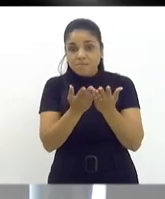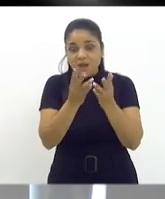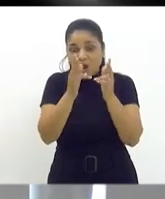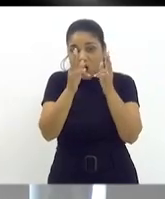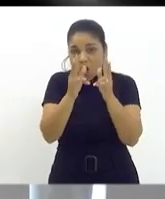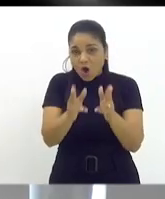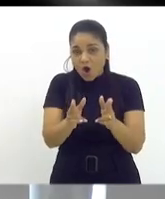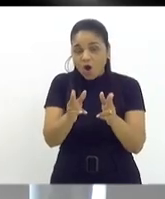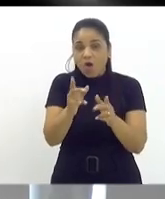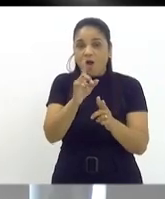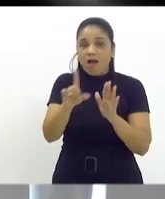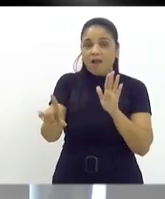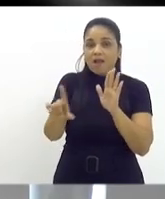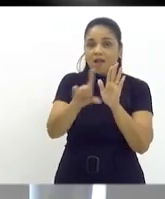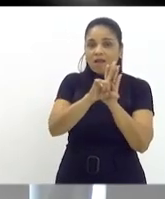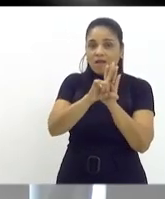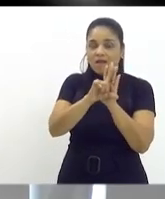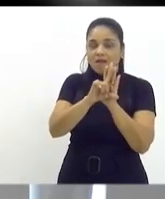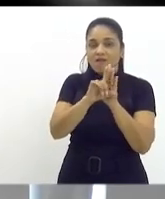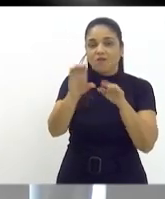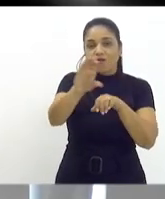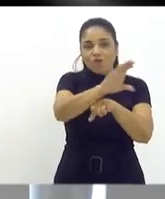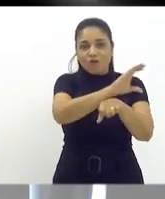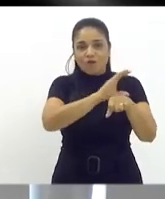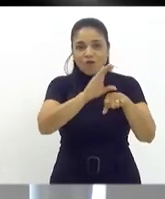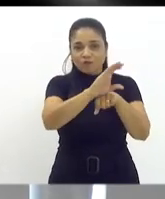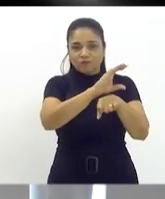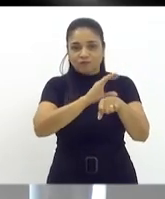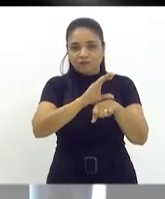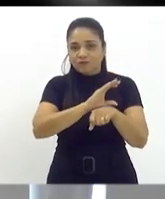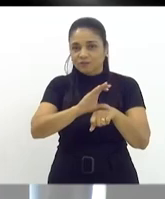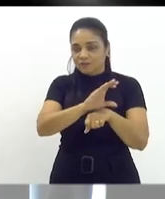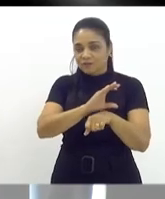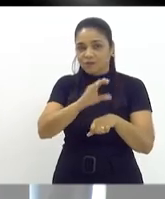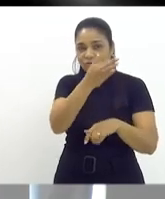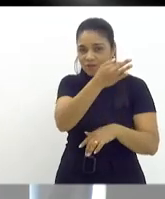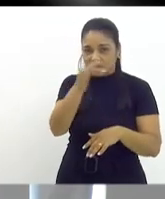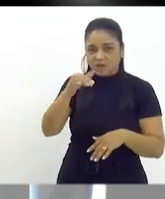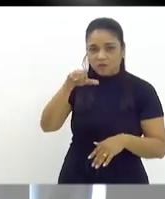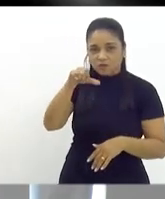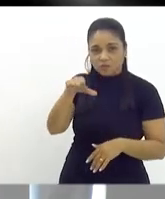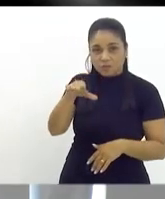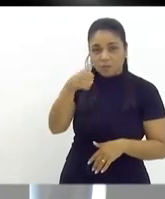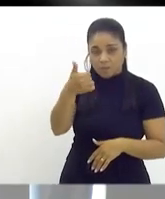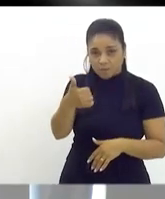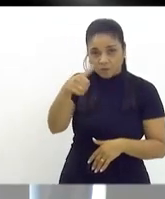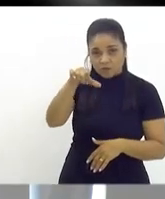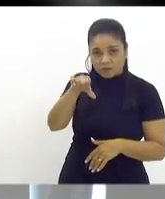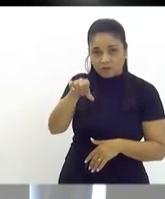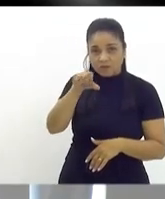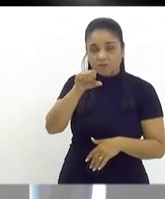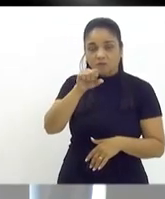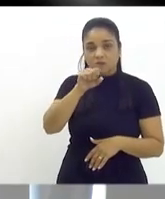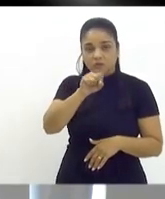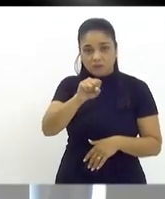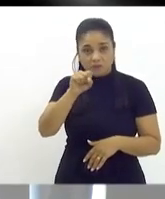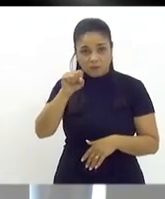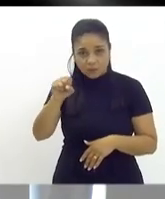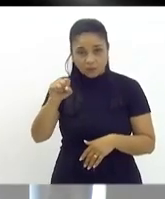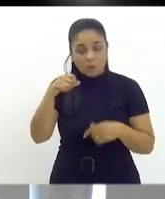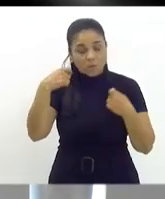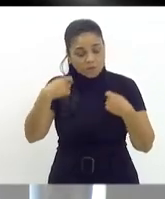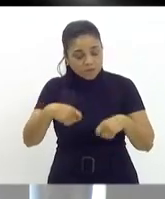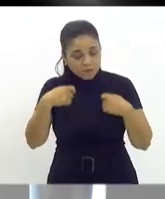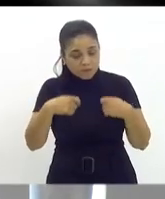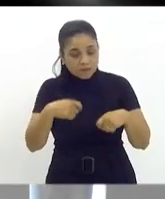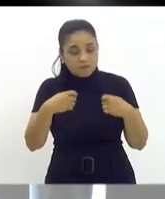consonância com a nossa lei maior a nossa Constituição Federal de 1988 a gente precisa olhar para dentro da nossa Constituição